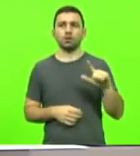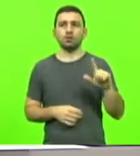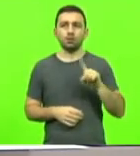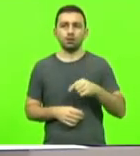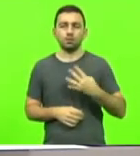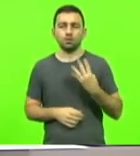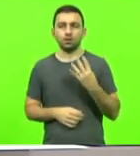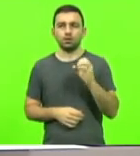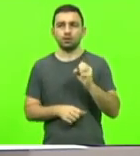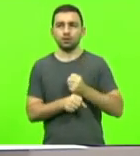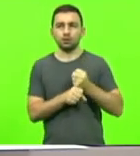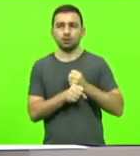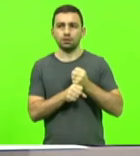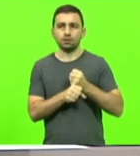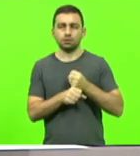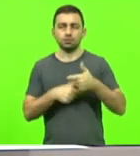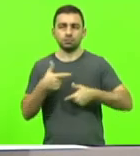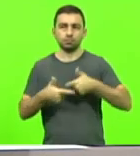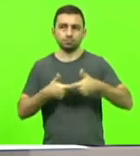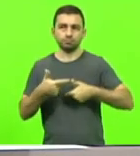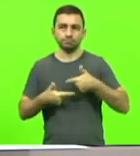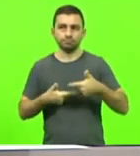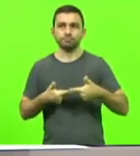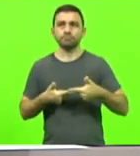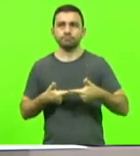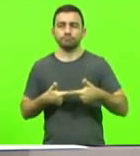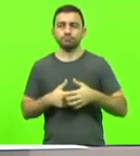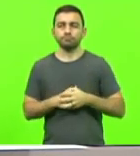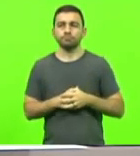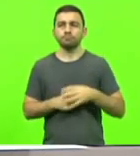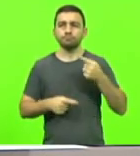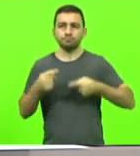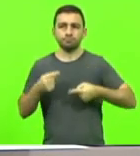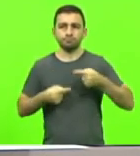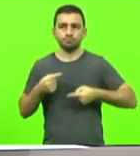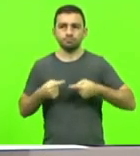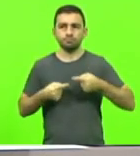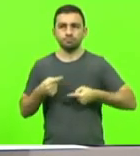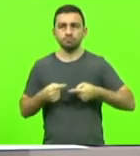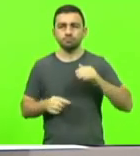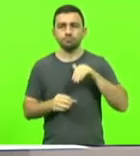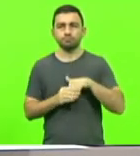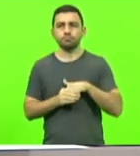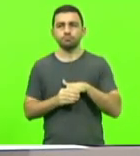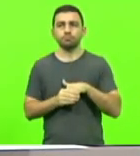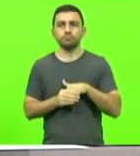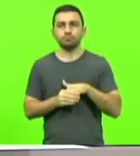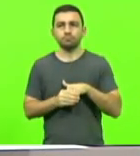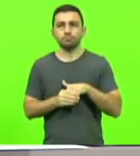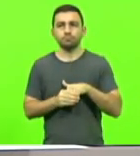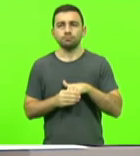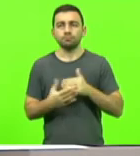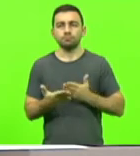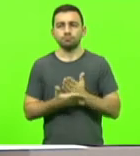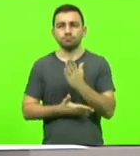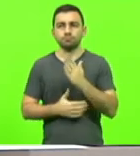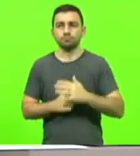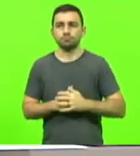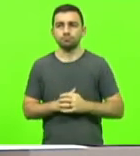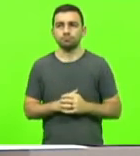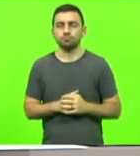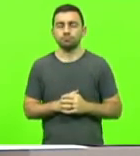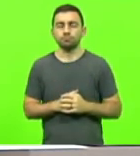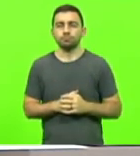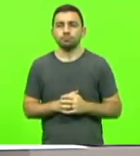40 anos de atividade. Em discussão? Em votação? Aprovado por